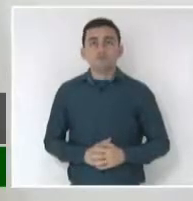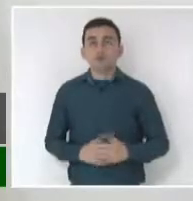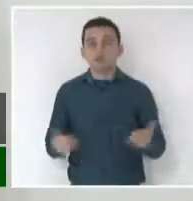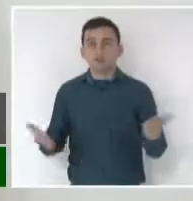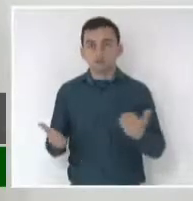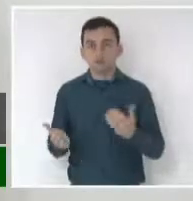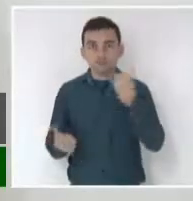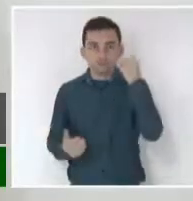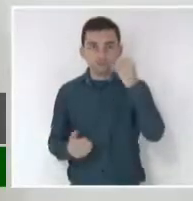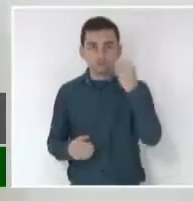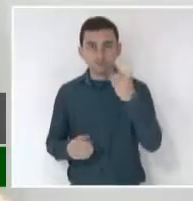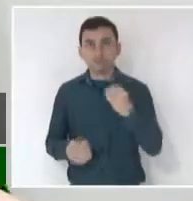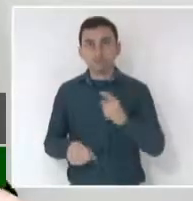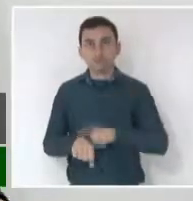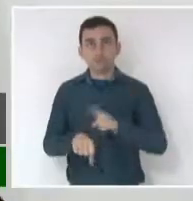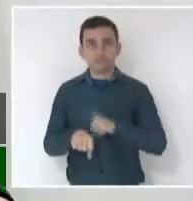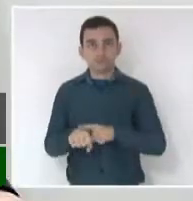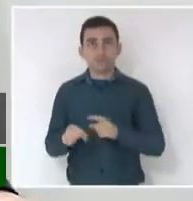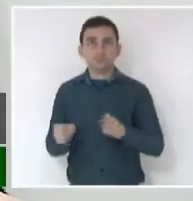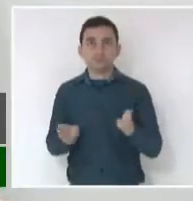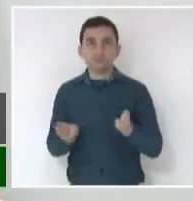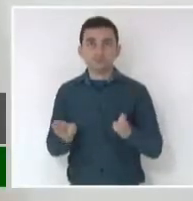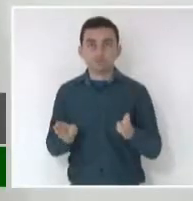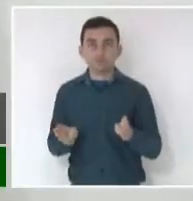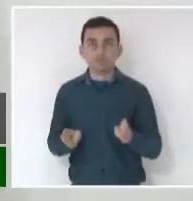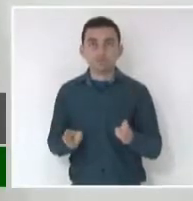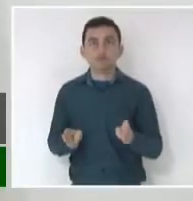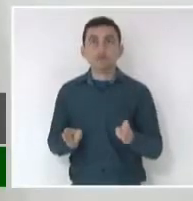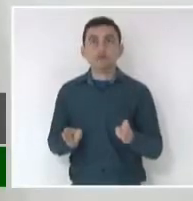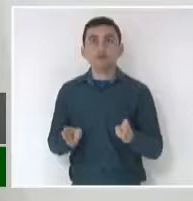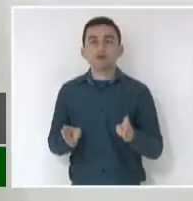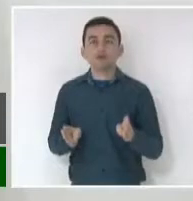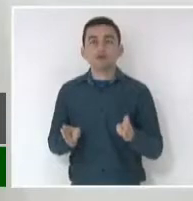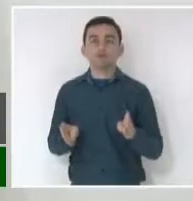momento para trazer presente